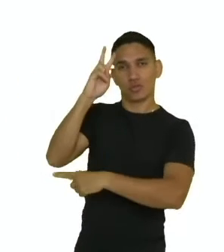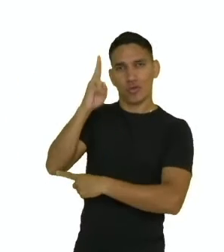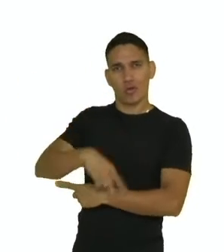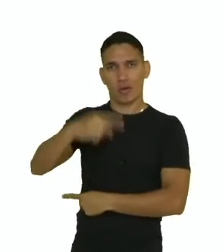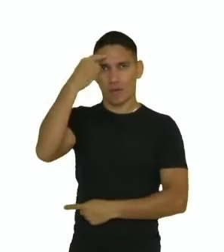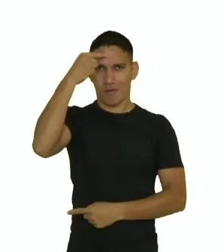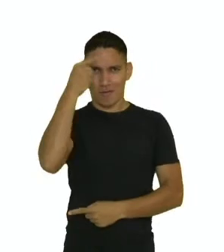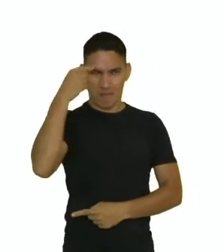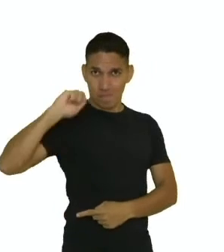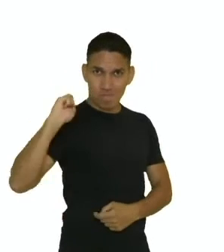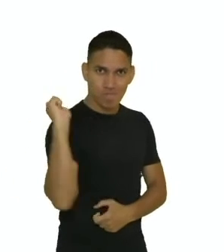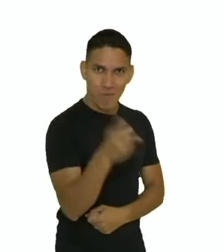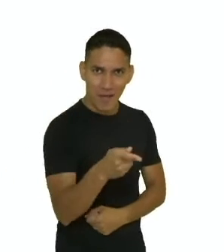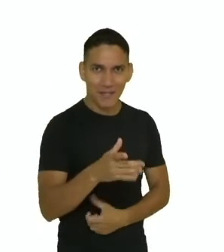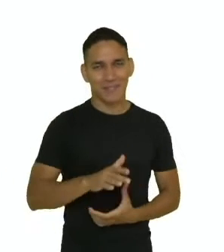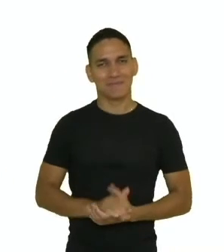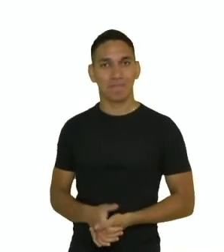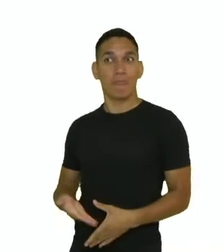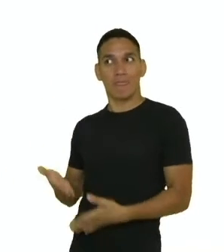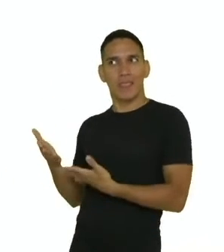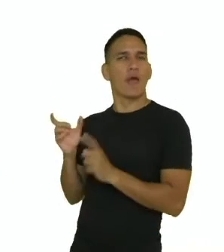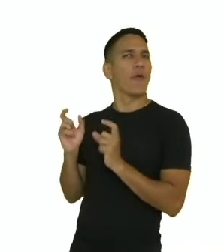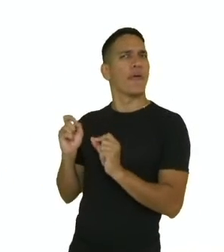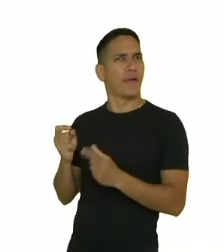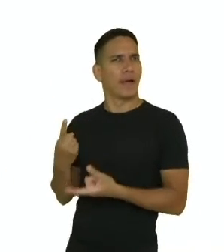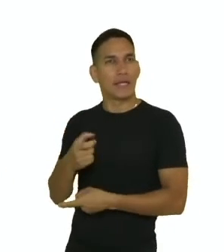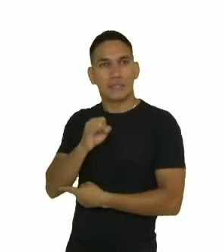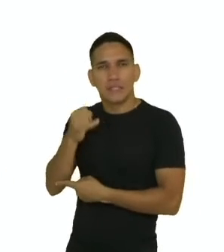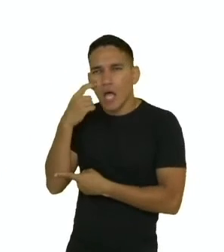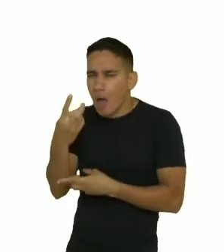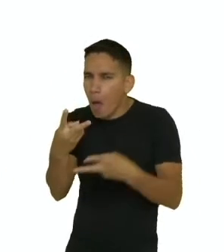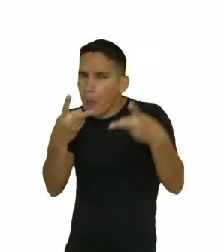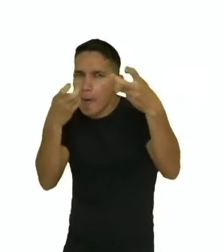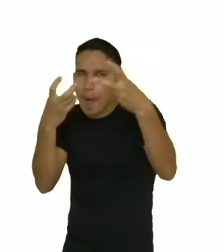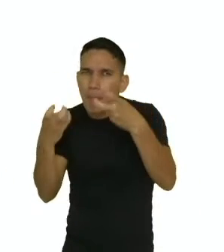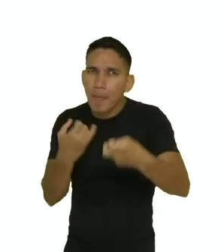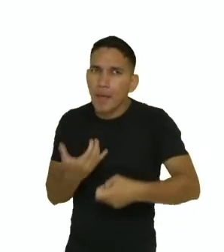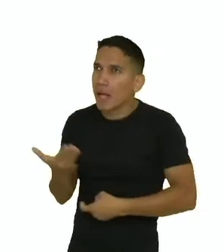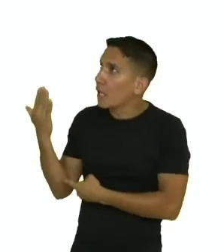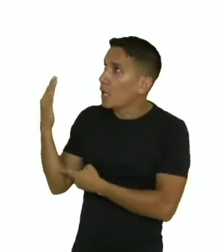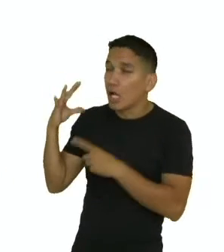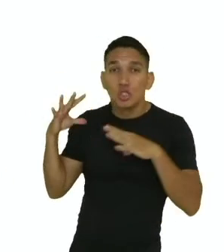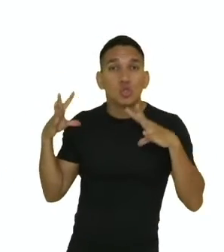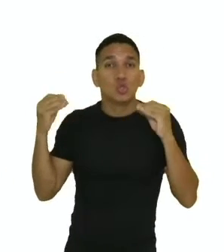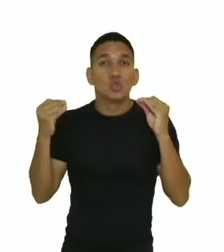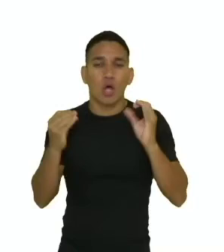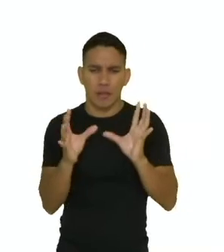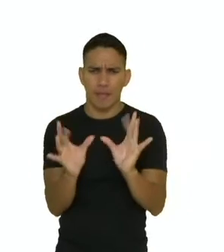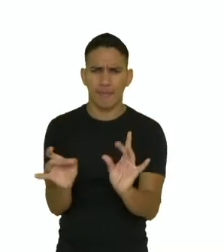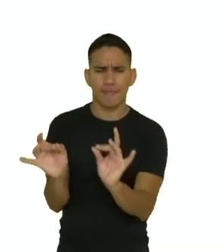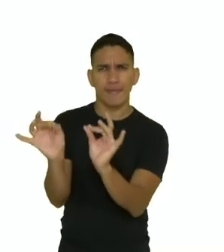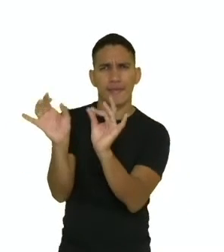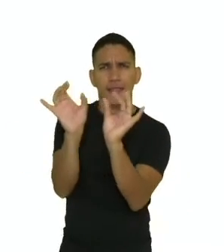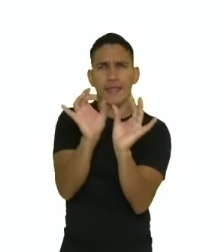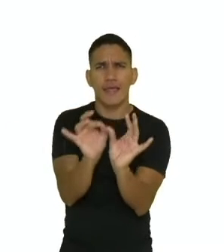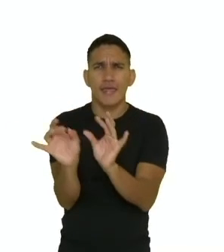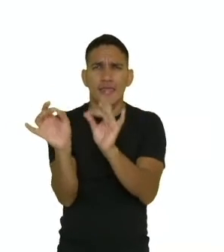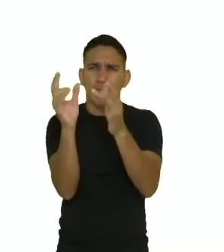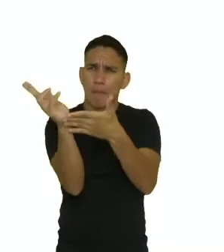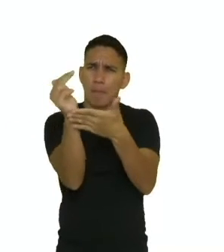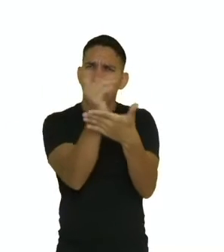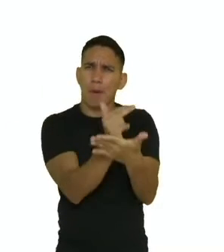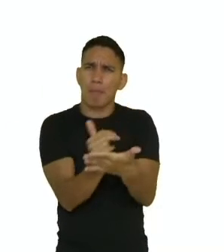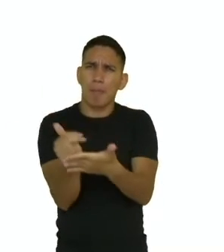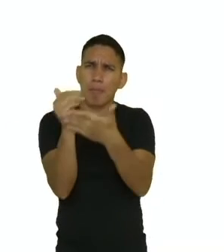Harry Potter. E olhe, se você observar, toda a construção do Harry Potter,